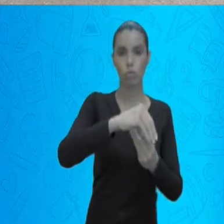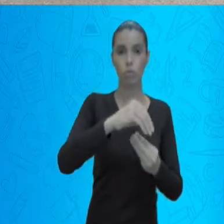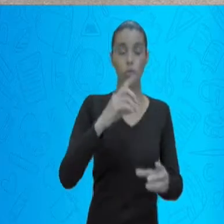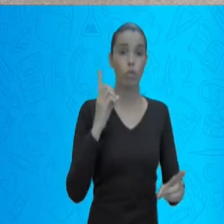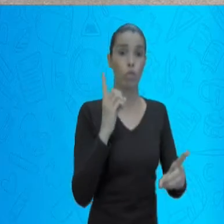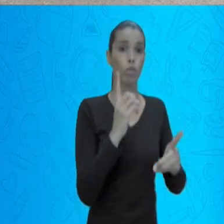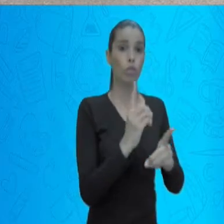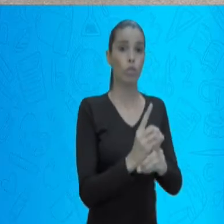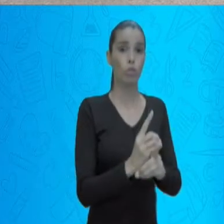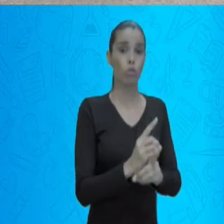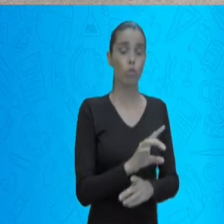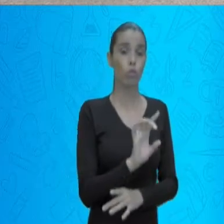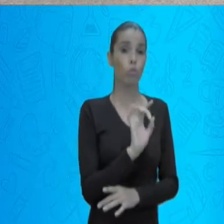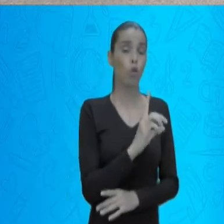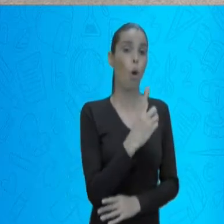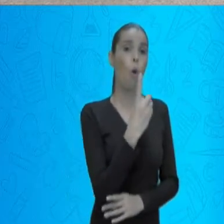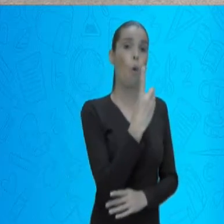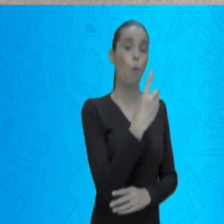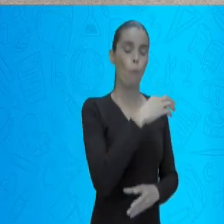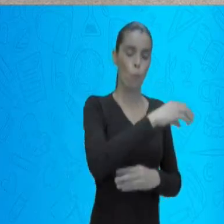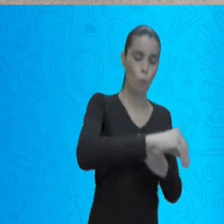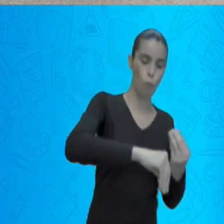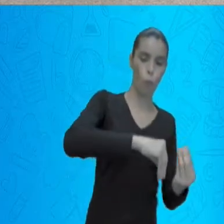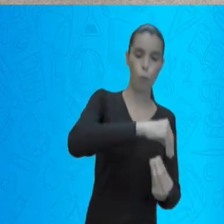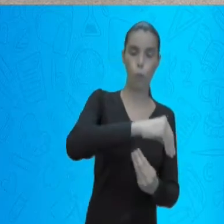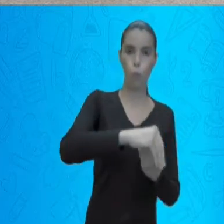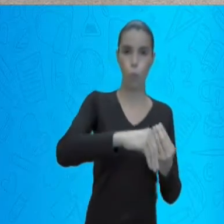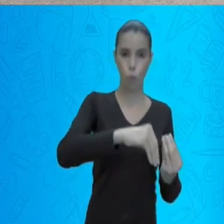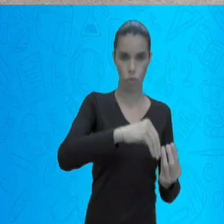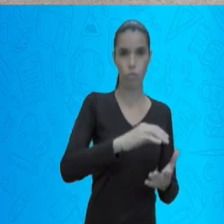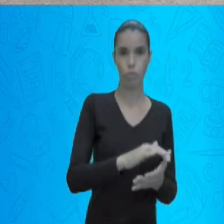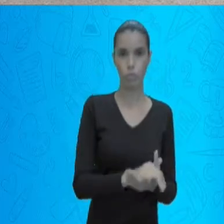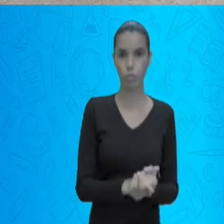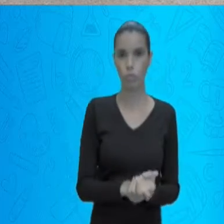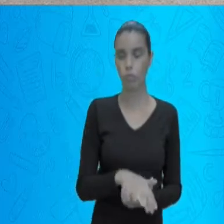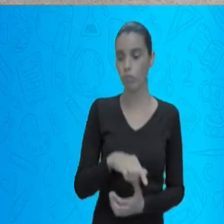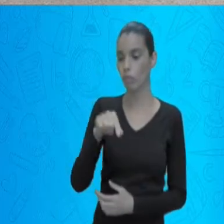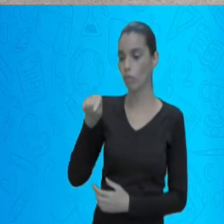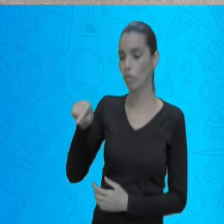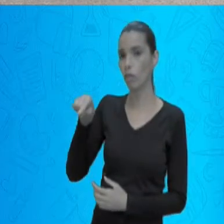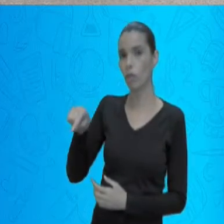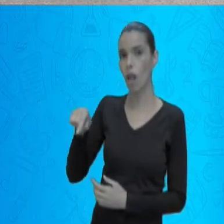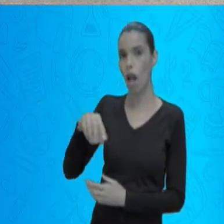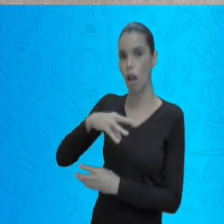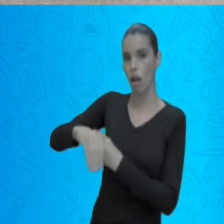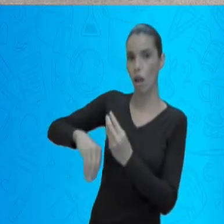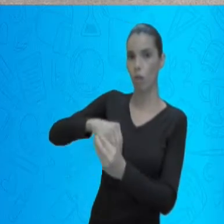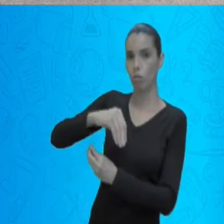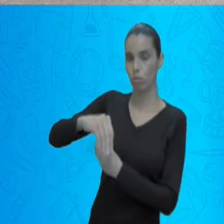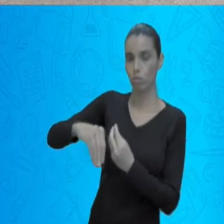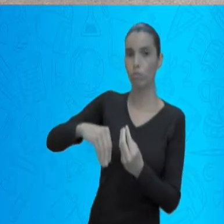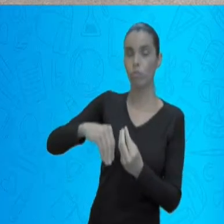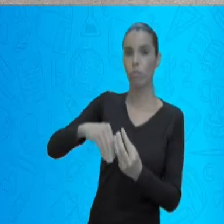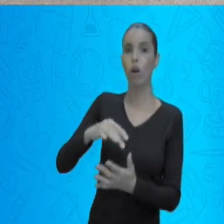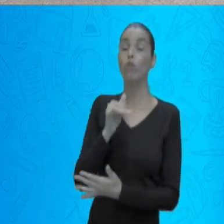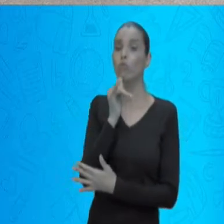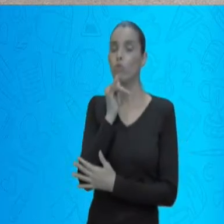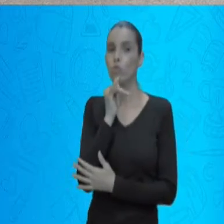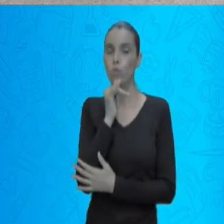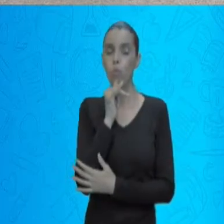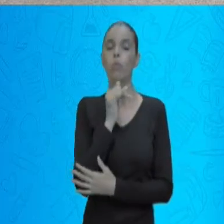Ela será sempre monofásica. A mistura homogênea, ela também pode